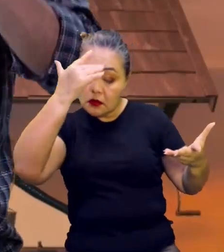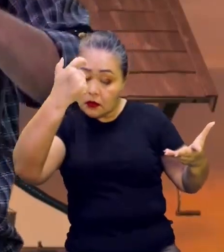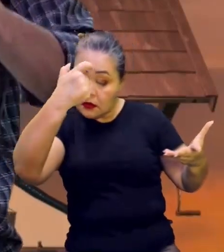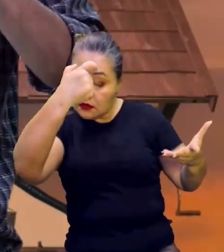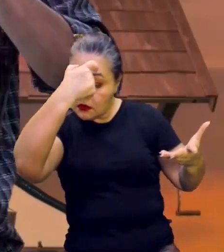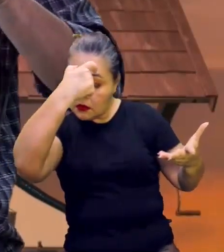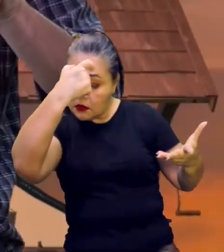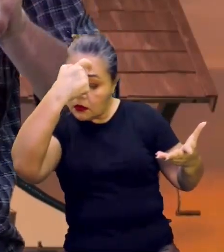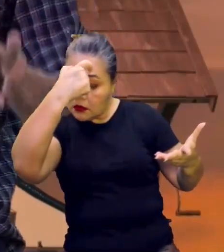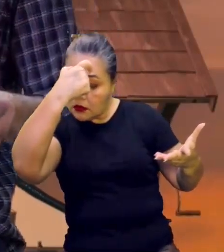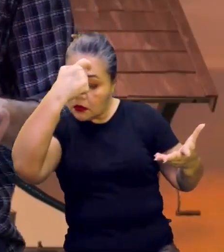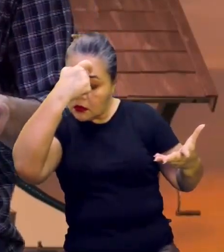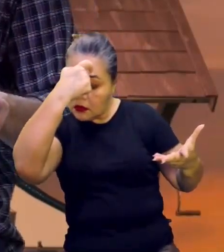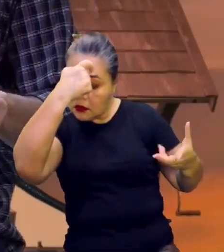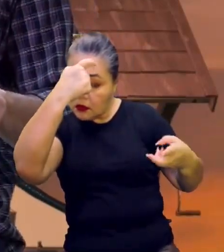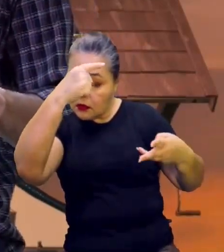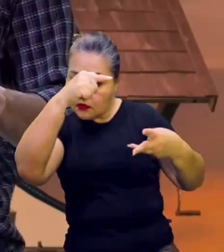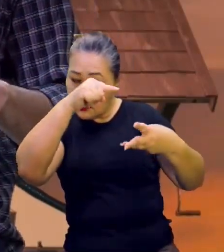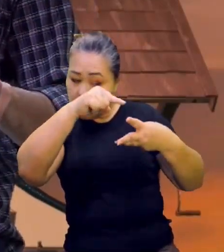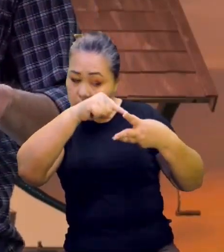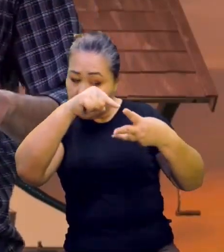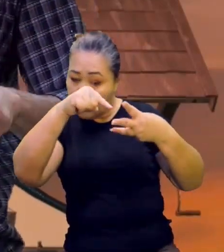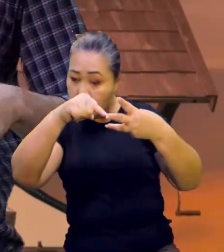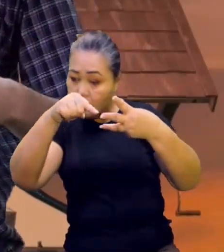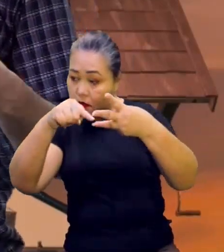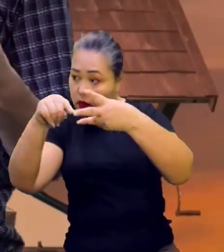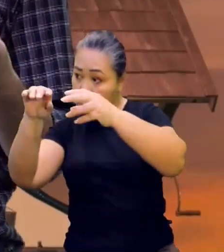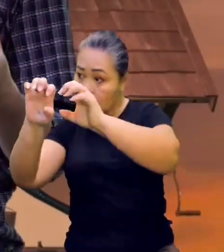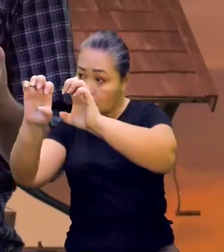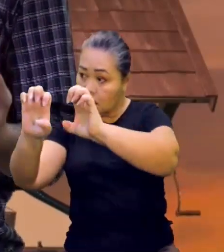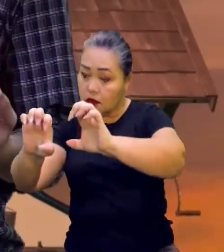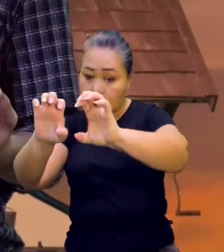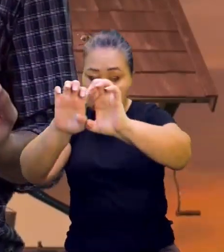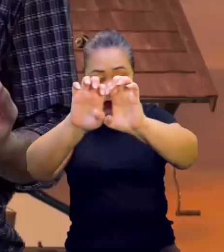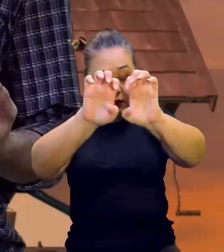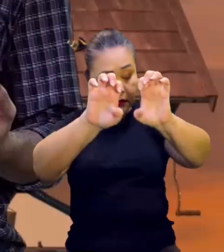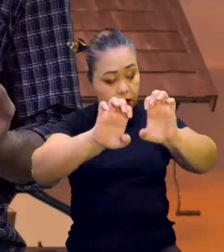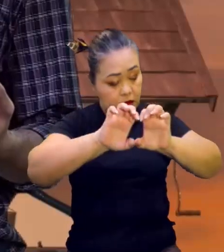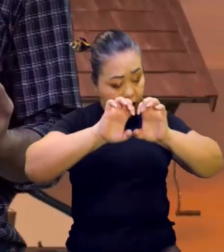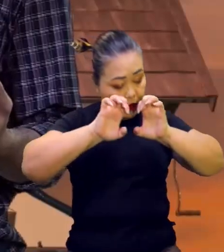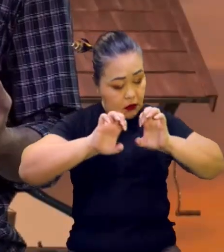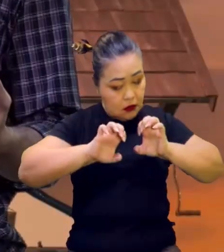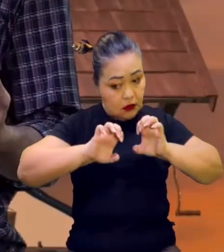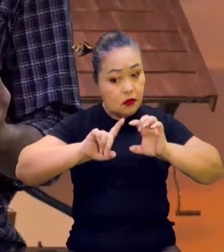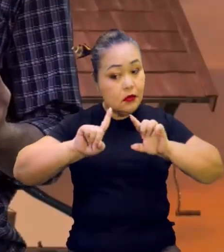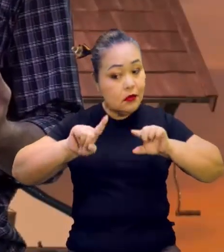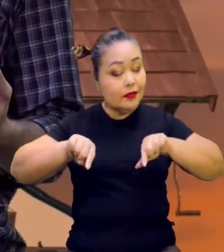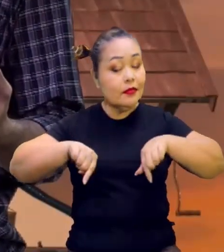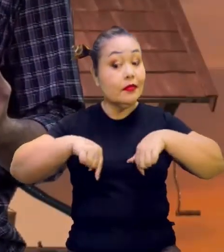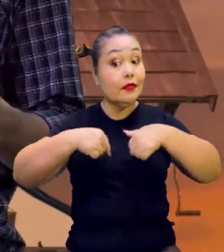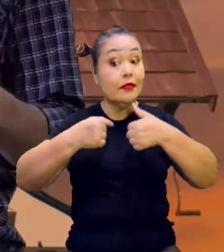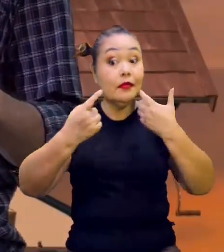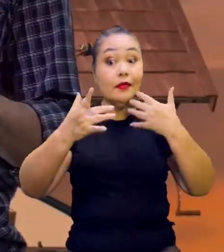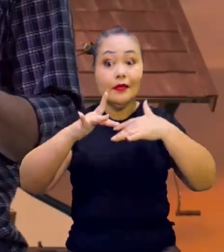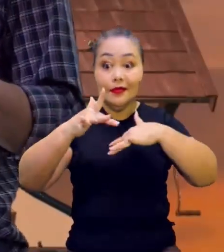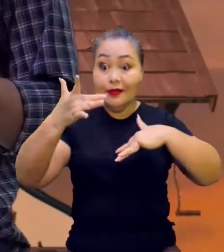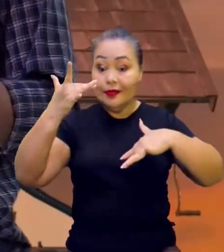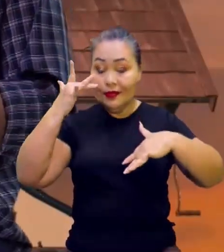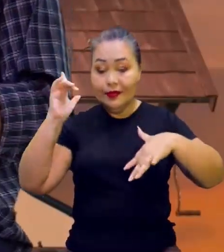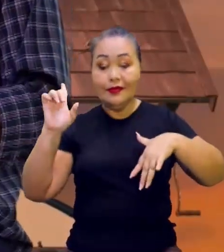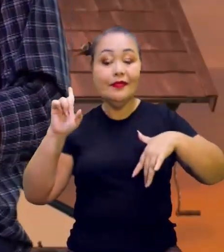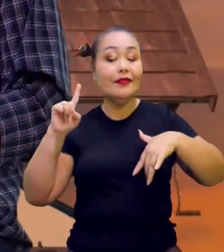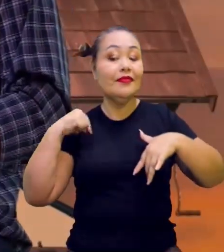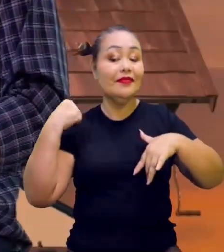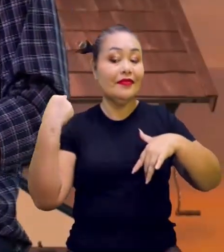dessas três estruturas que geram riqueza para o nosso país. Não é só